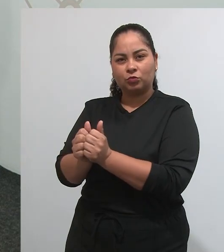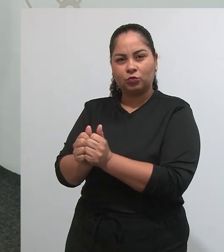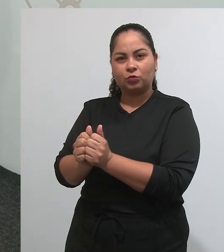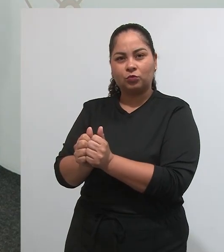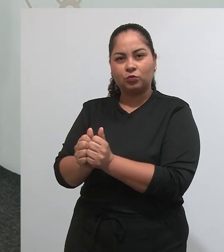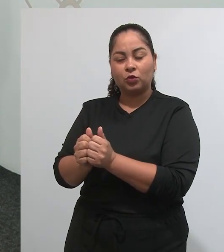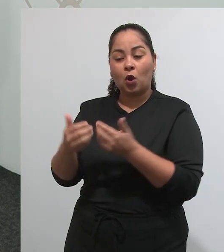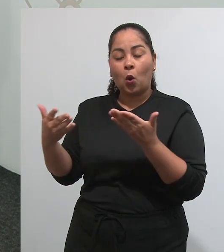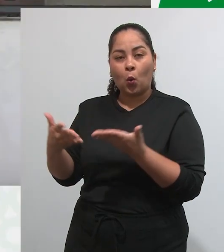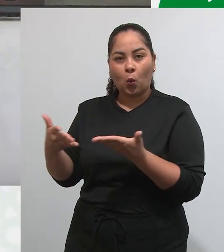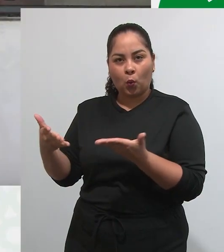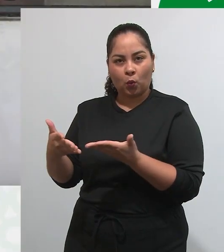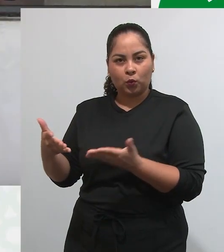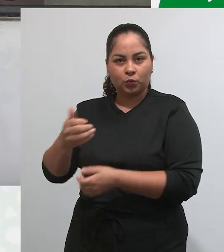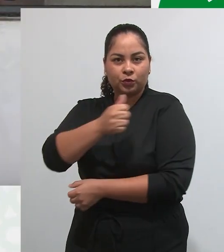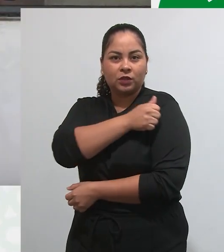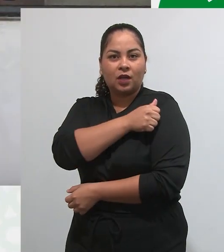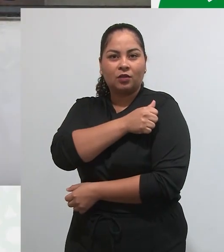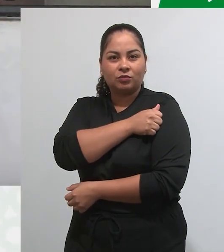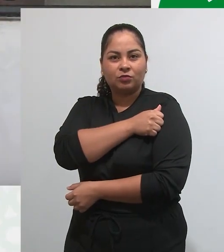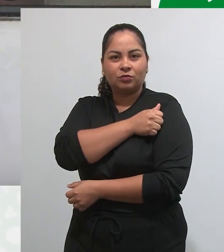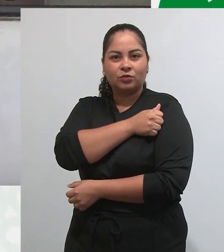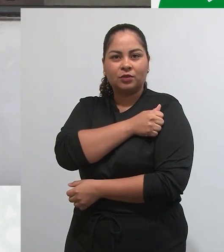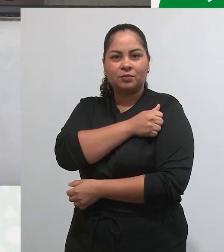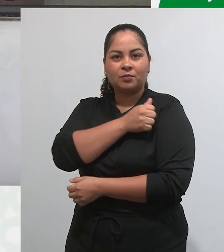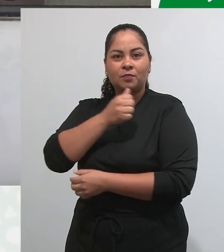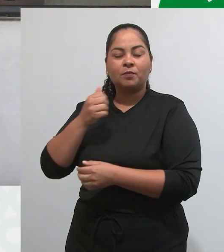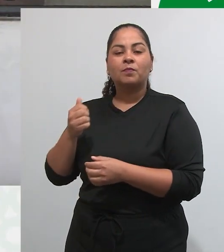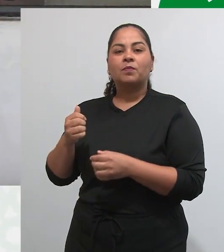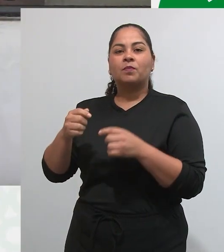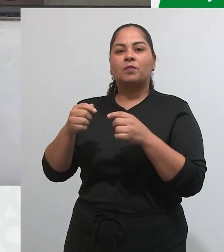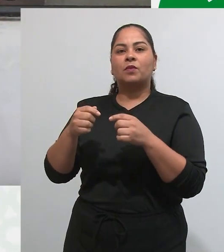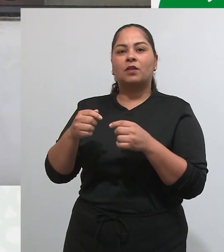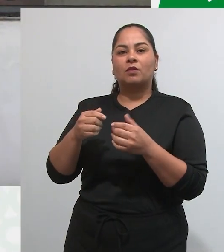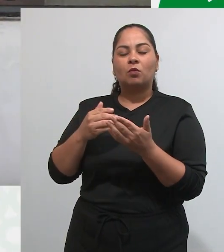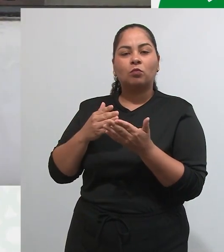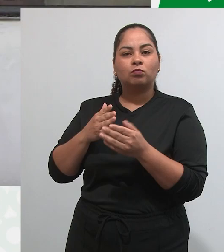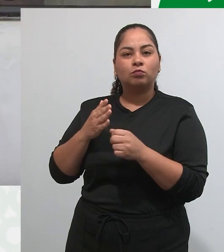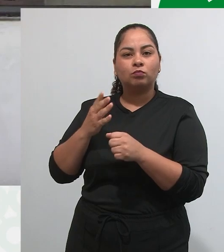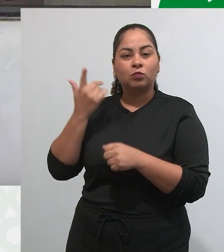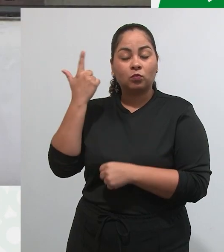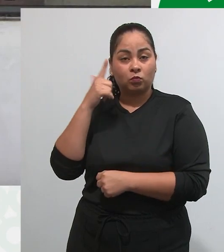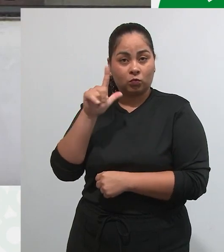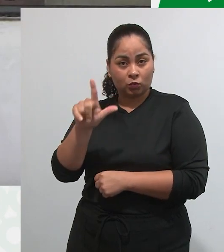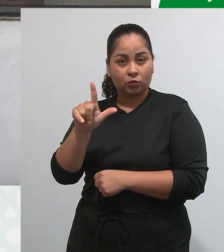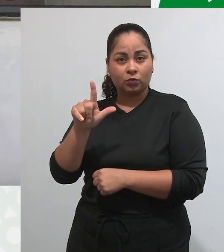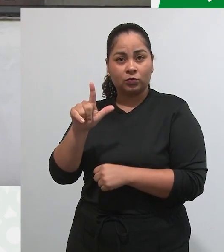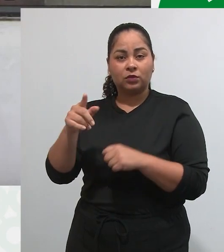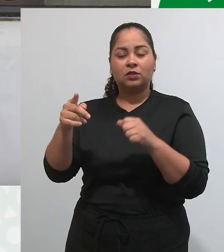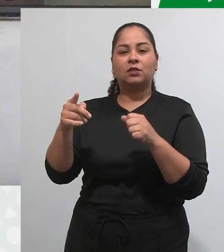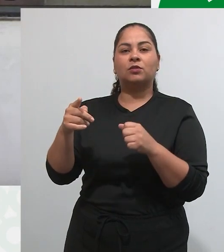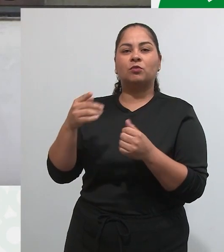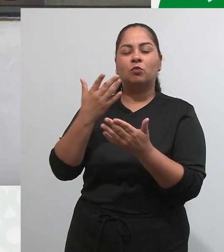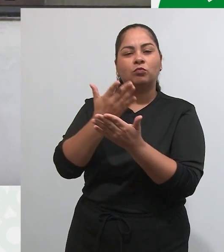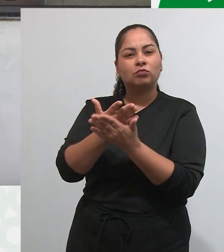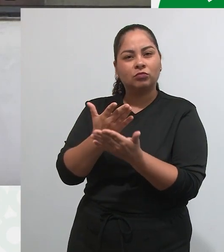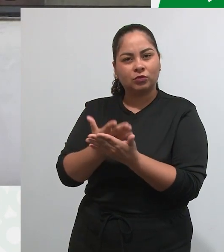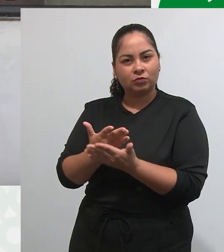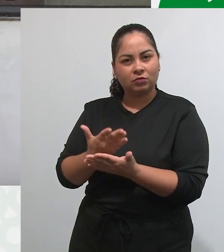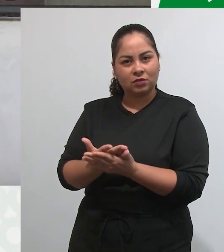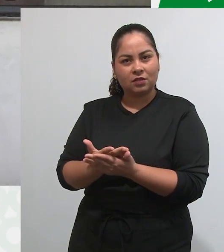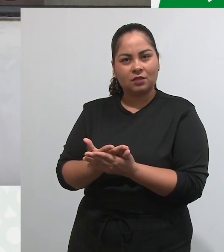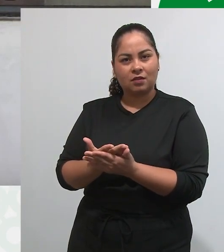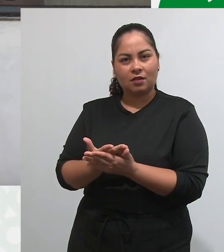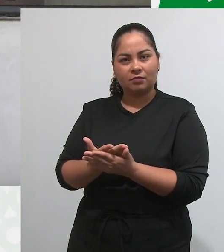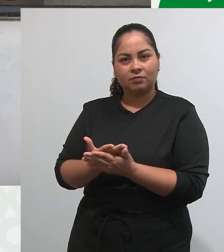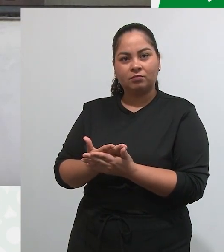trabalhei com ela, e hoje ela está ingressada na sala de aula. A mãe está agradecida porque a menina